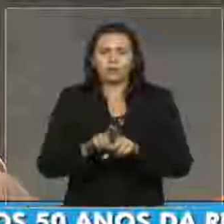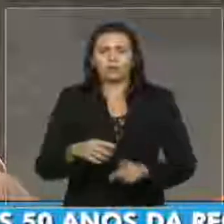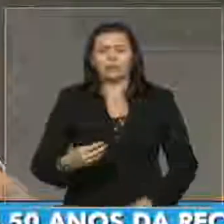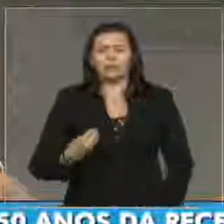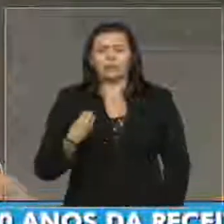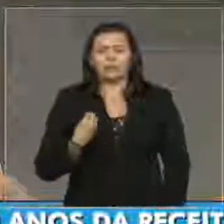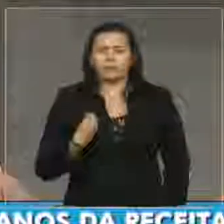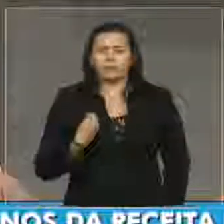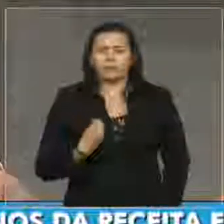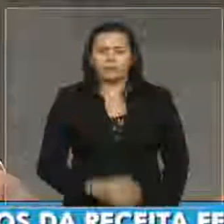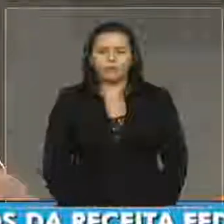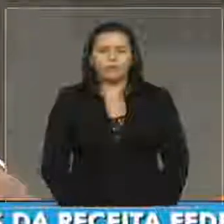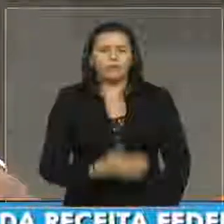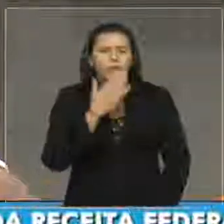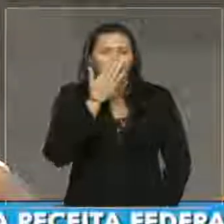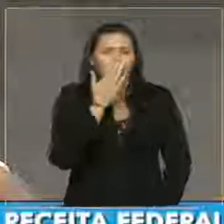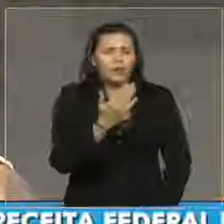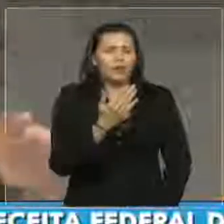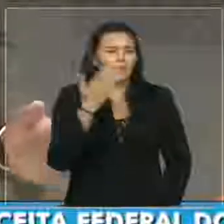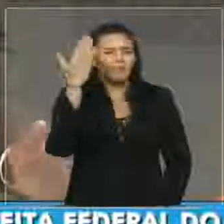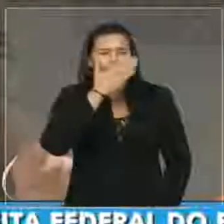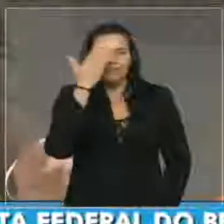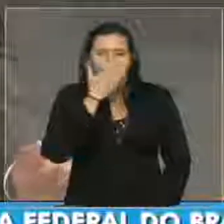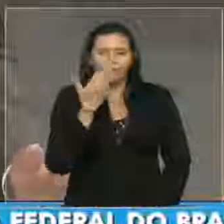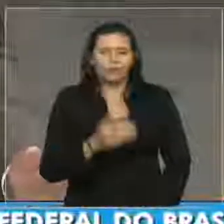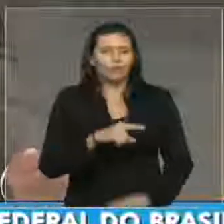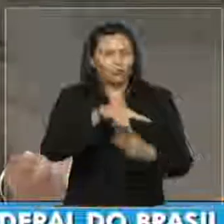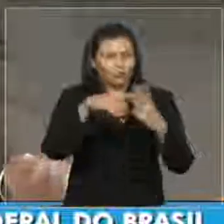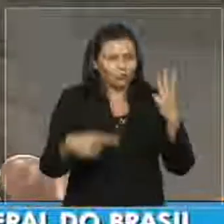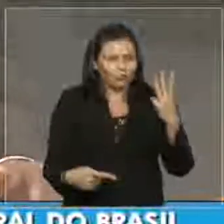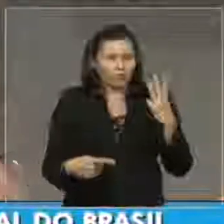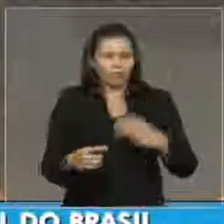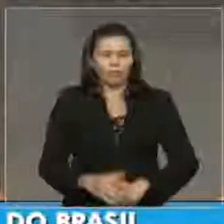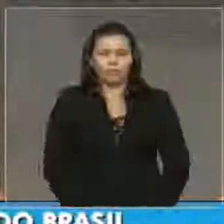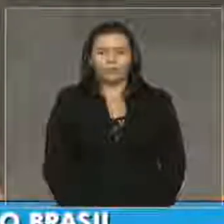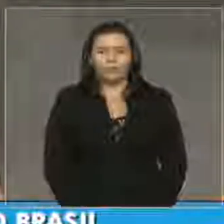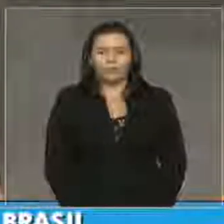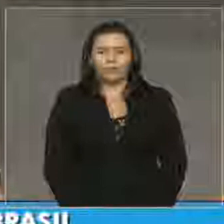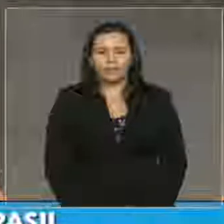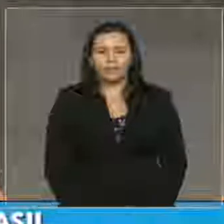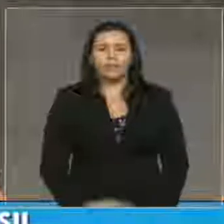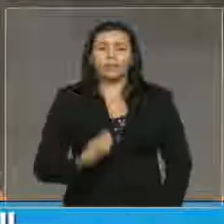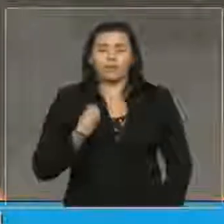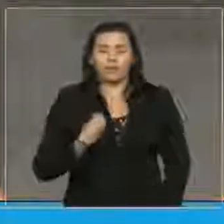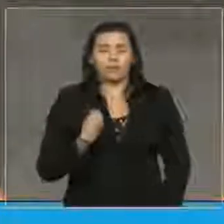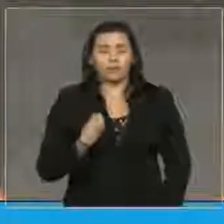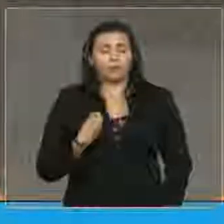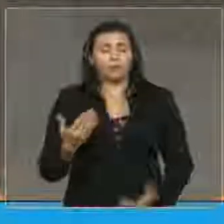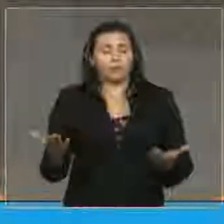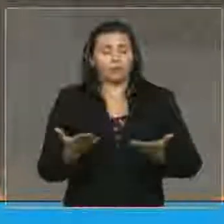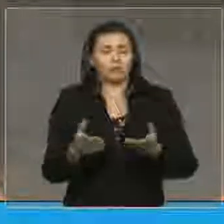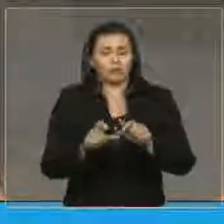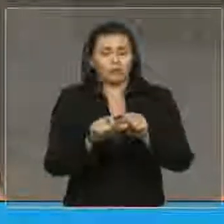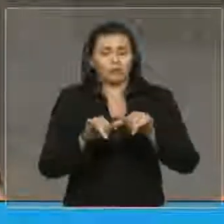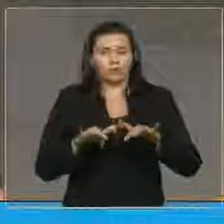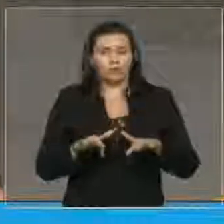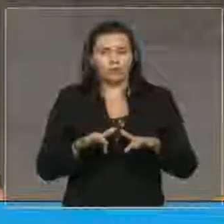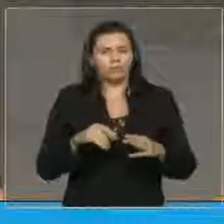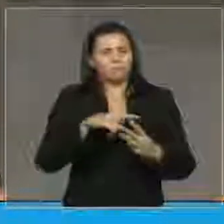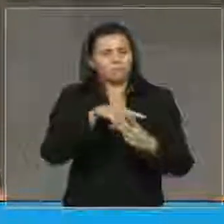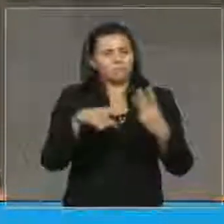aqui, o Rossini está à minha frente, estou vendo. O Rossini. Então estão os três, né? Presentes aqui, prestigiando. Servidores de